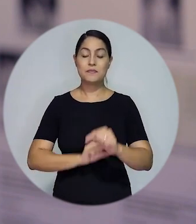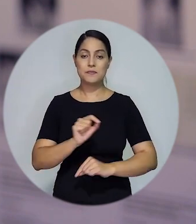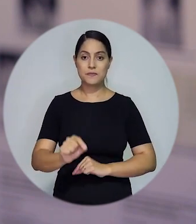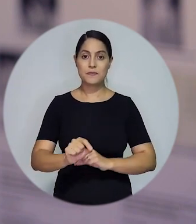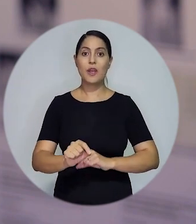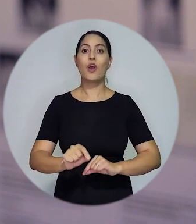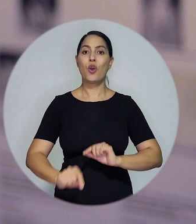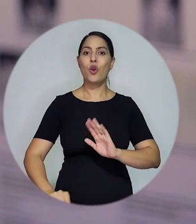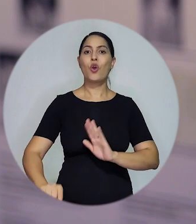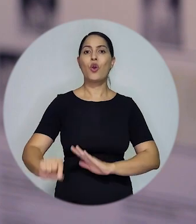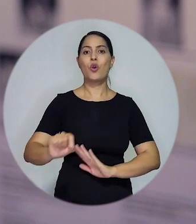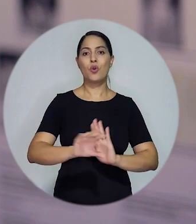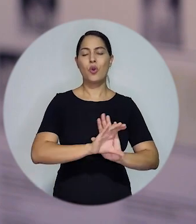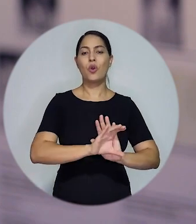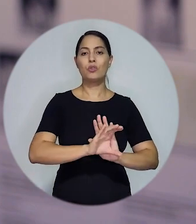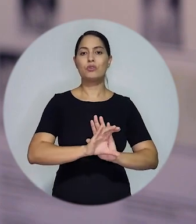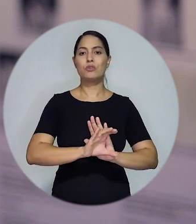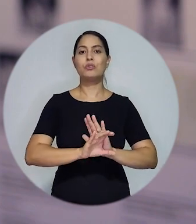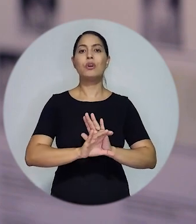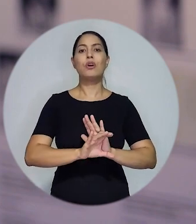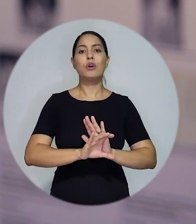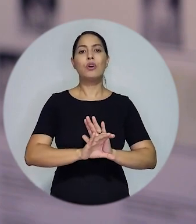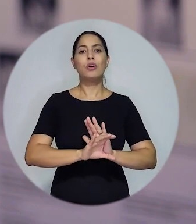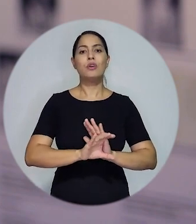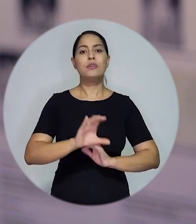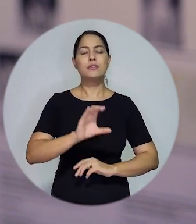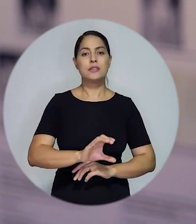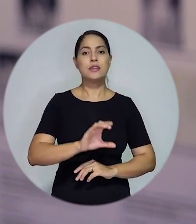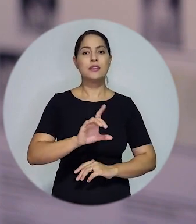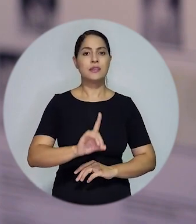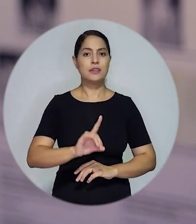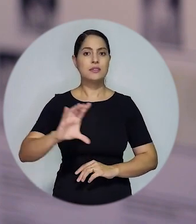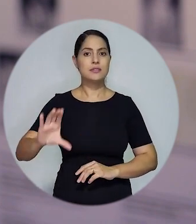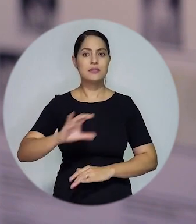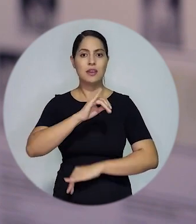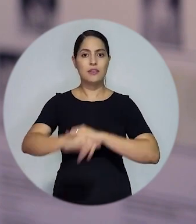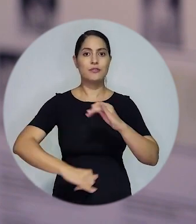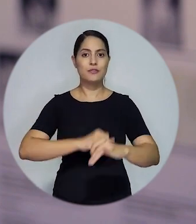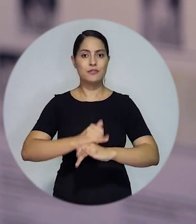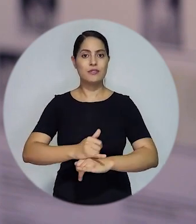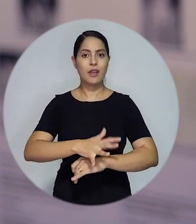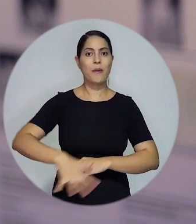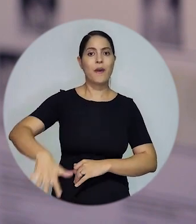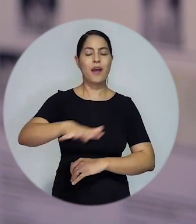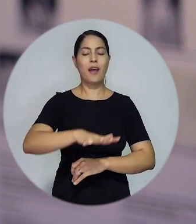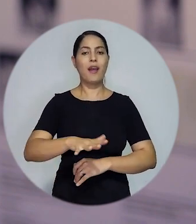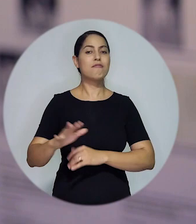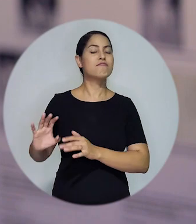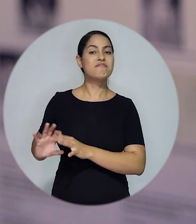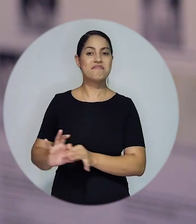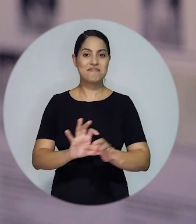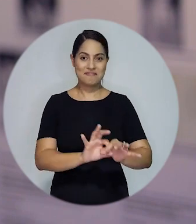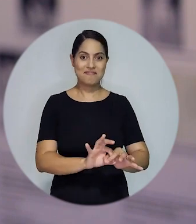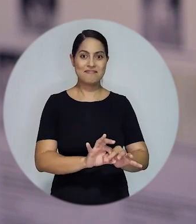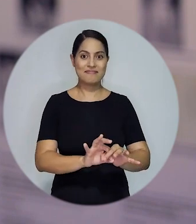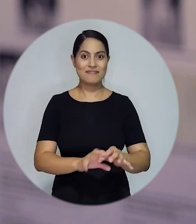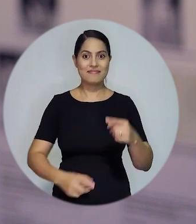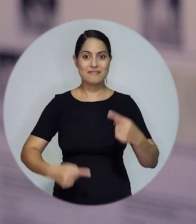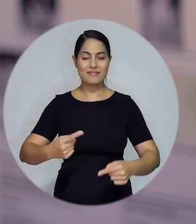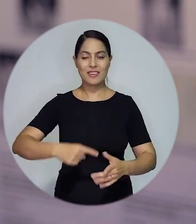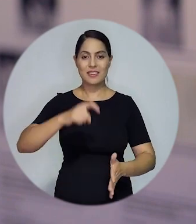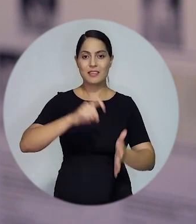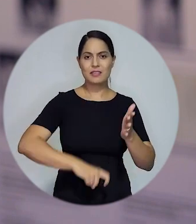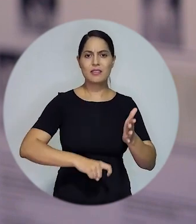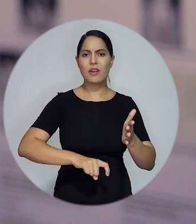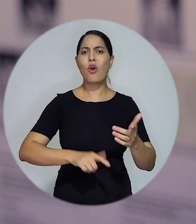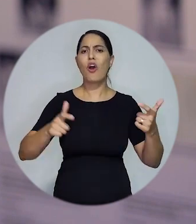Migalhas, sobre a atualização do Código do Consumidor no mundo digital. A entrevista foi concedida durante o curso internacional de